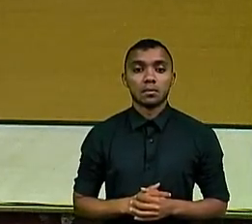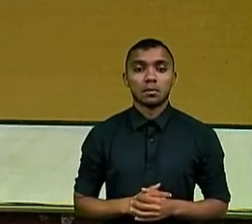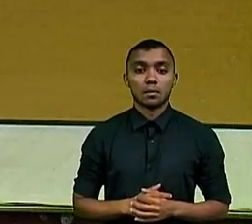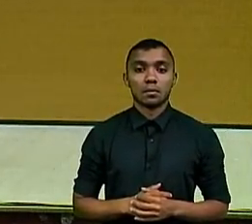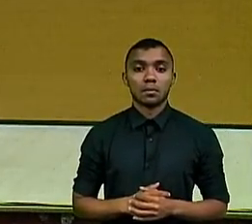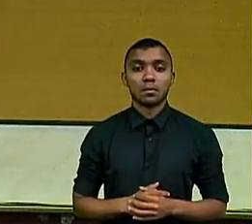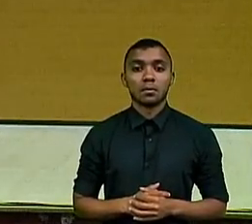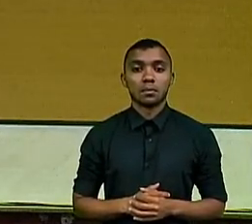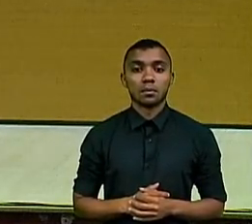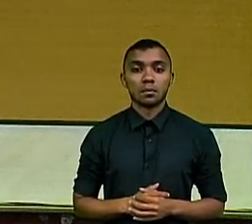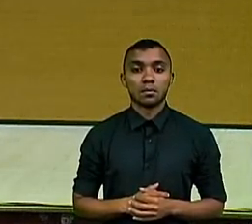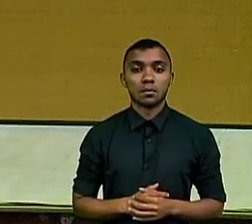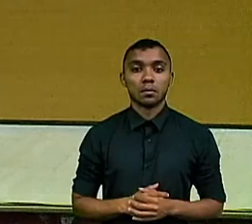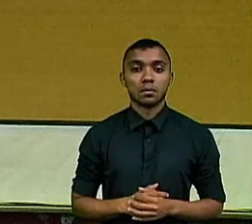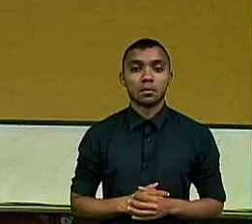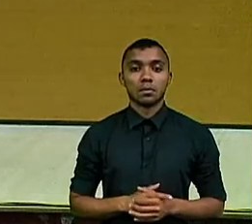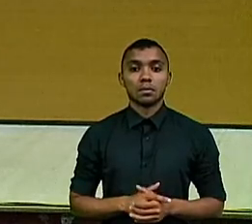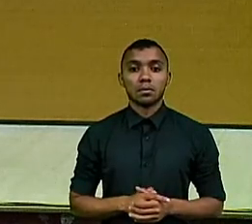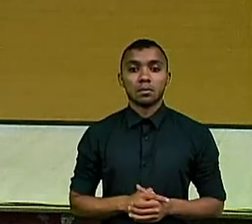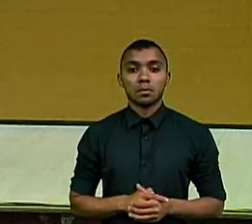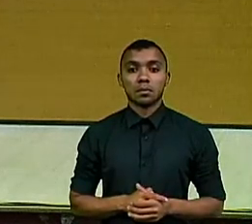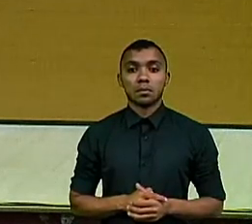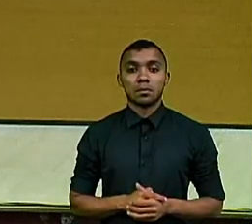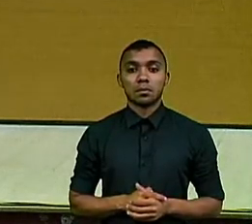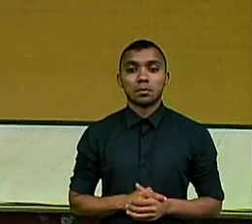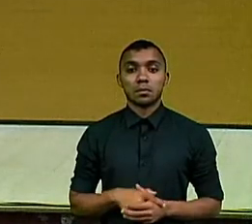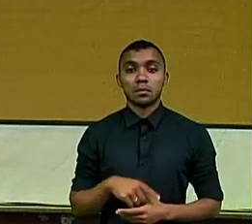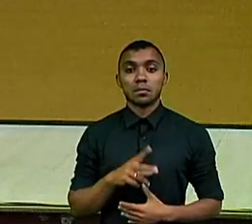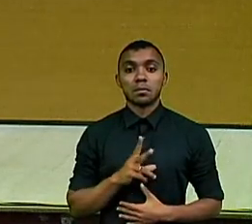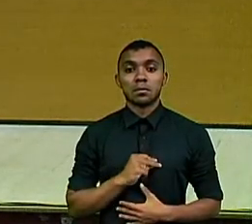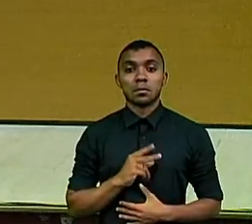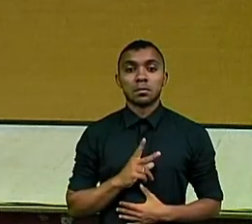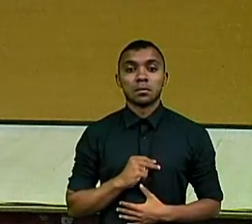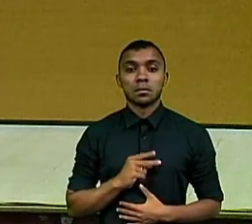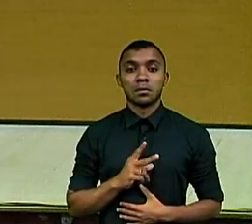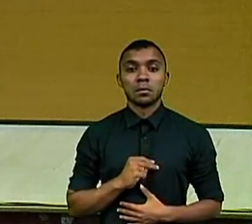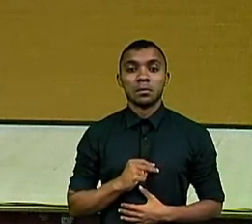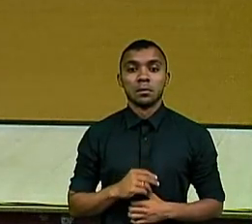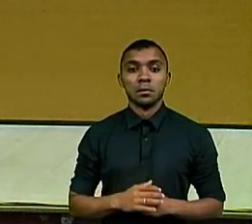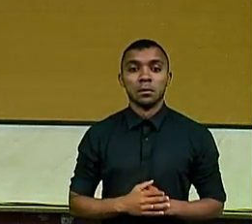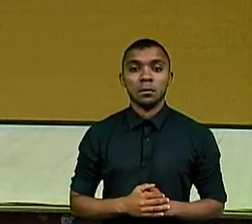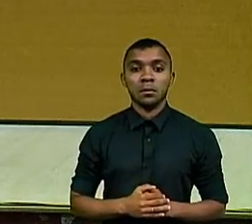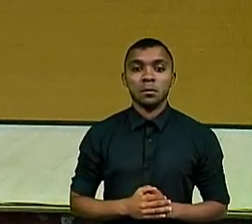uma o que meu pai celestial uma doença